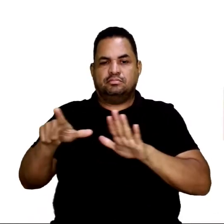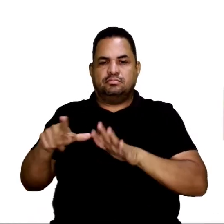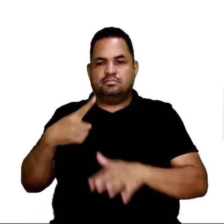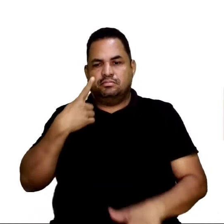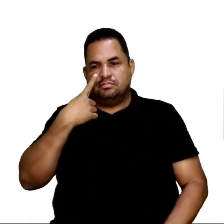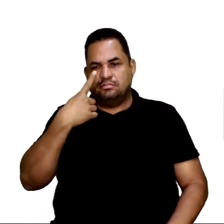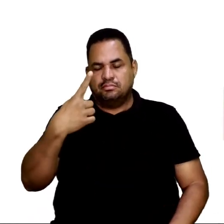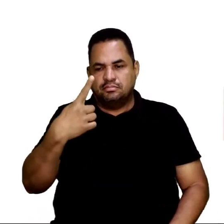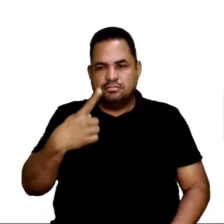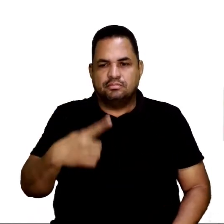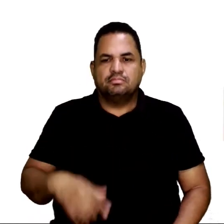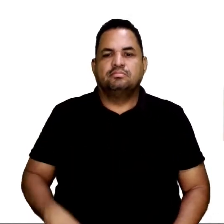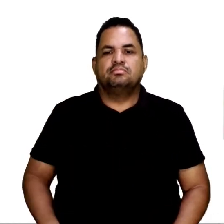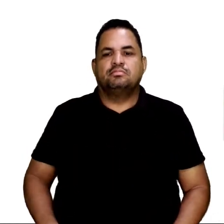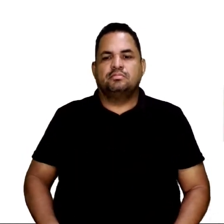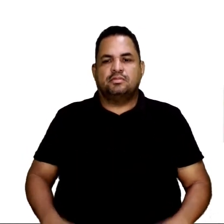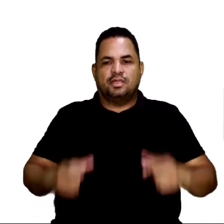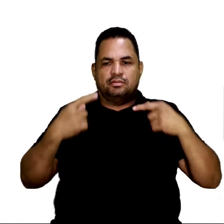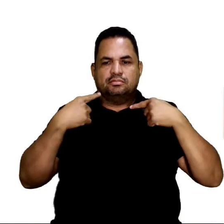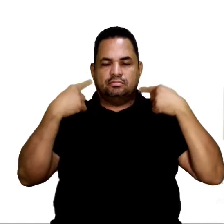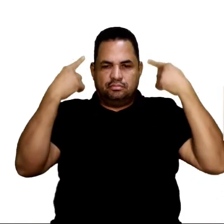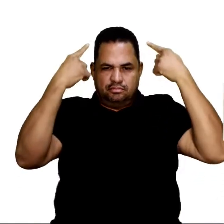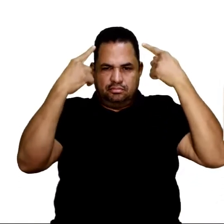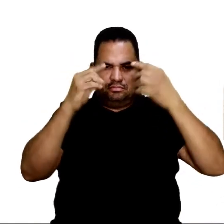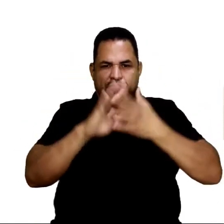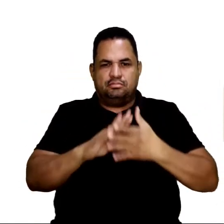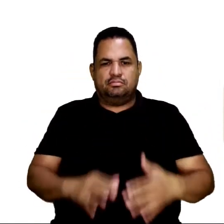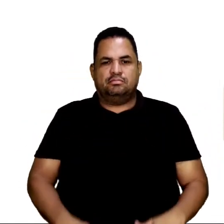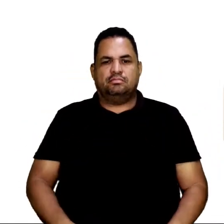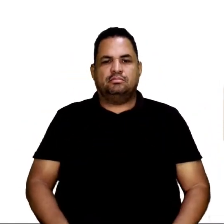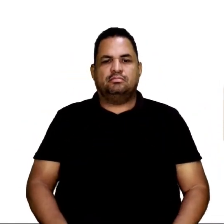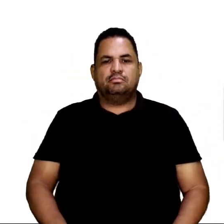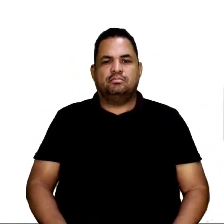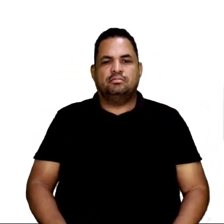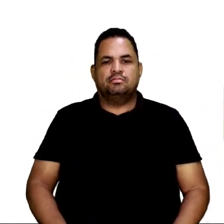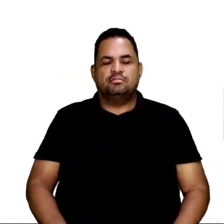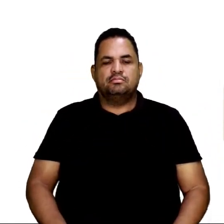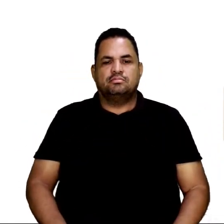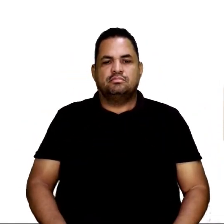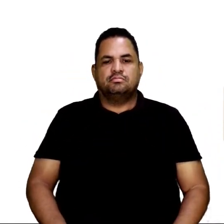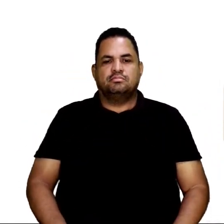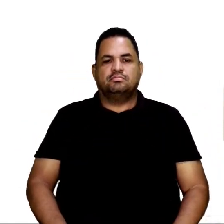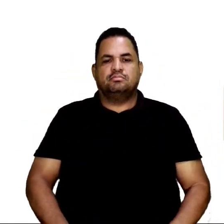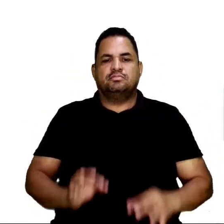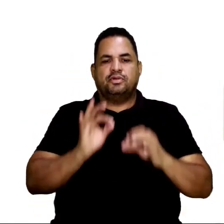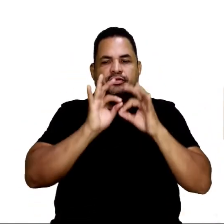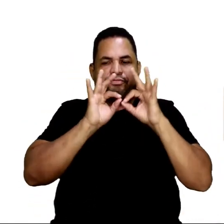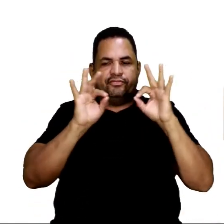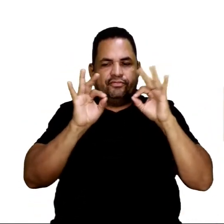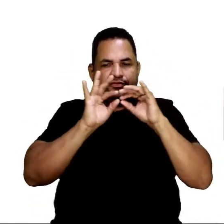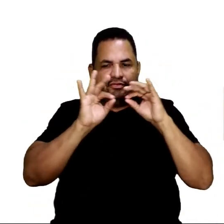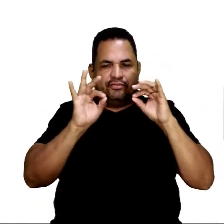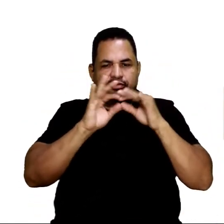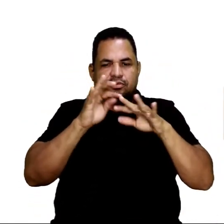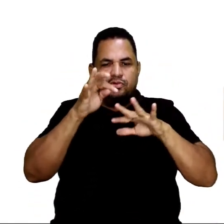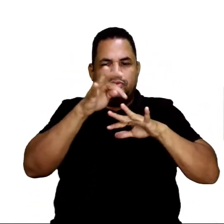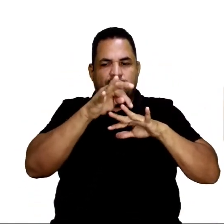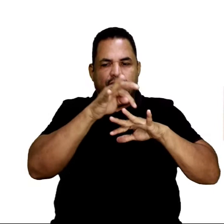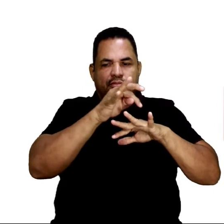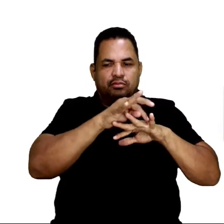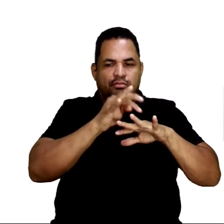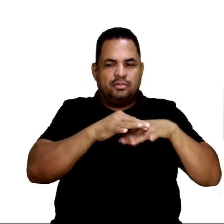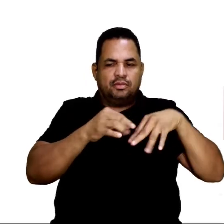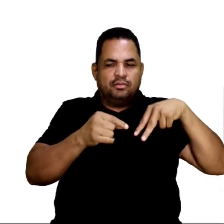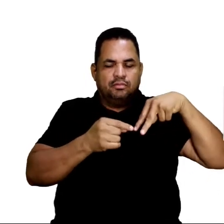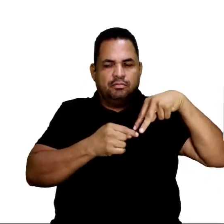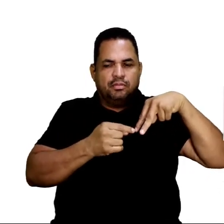bem nítido a cabeça, eles são bem transparentes, né, a pelezinha deles bem fininha, os dedinhos, os pezinhos,